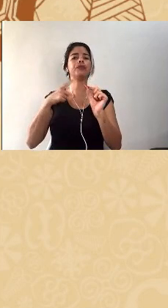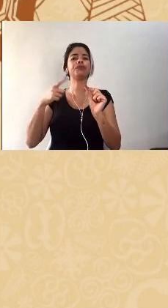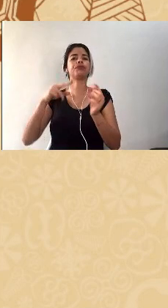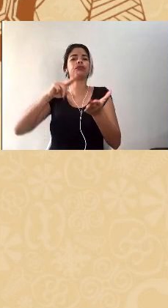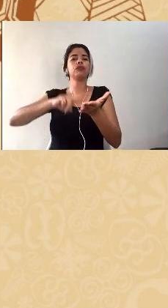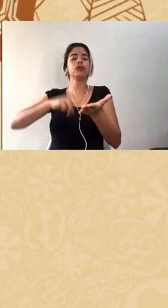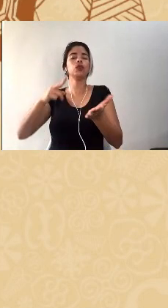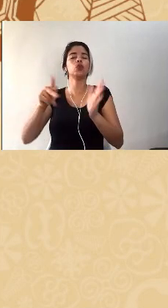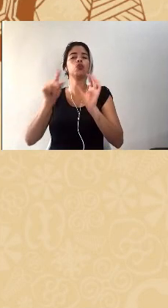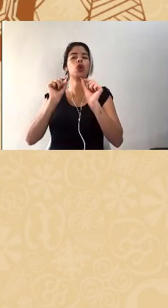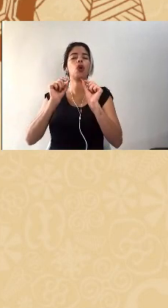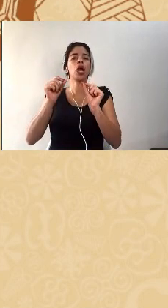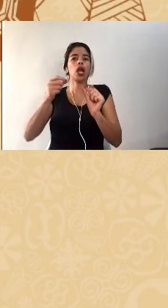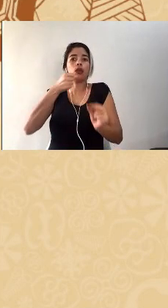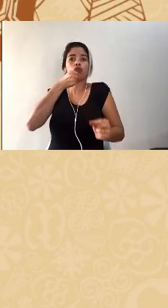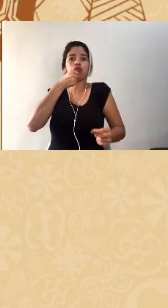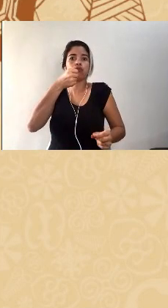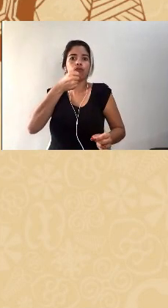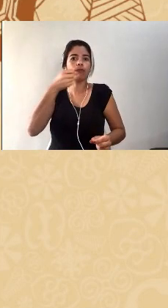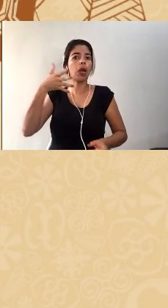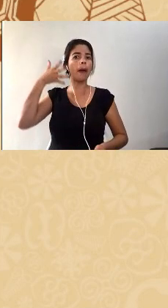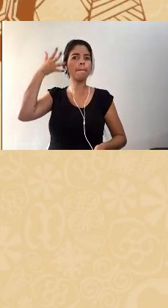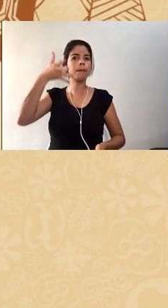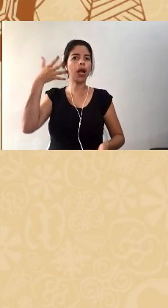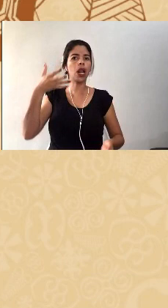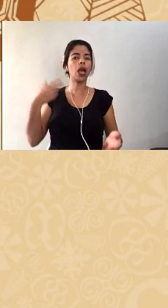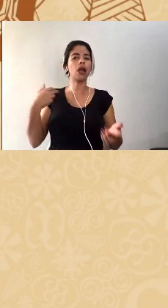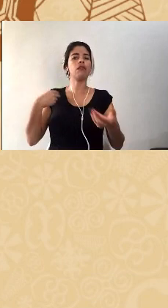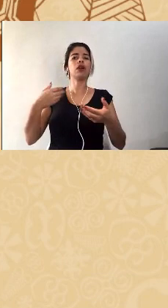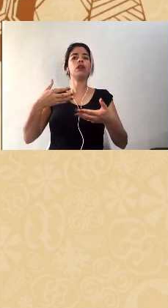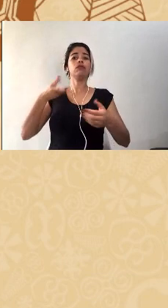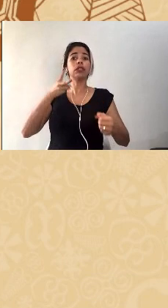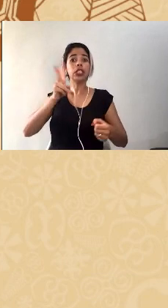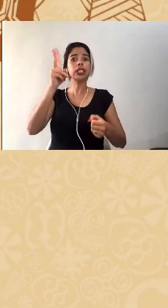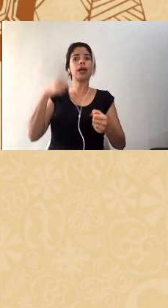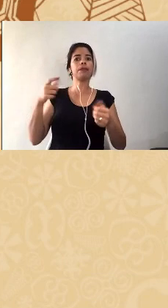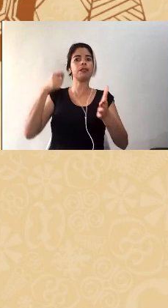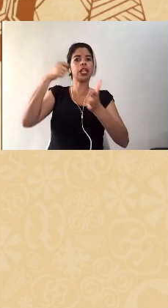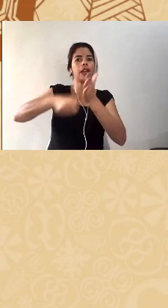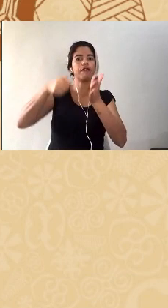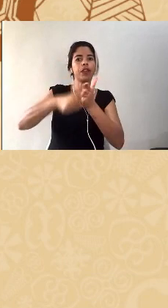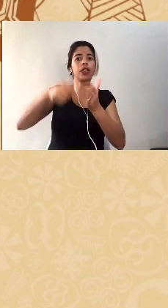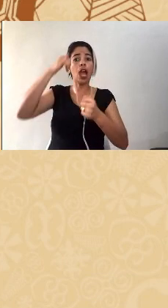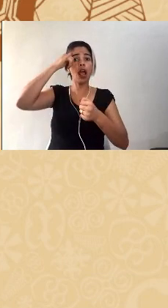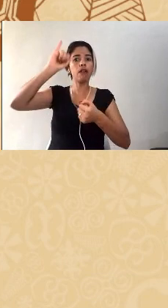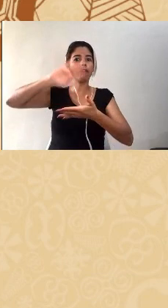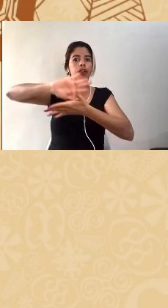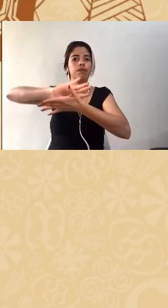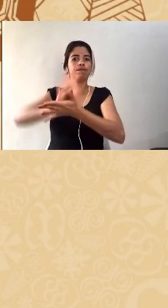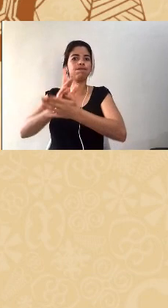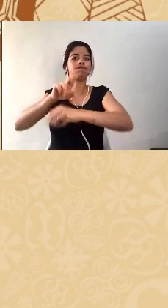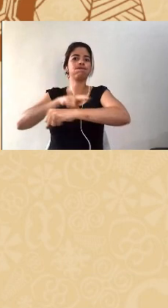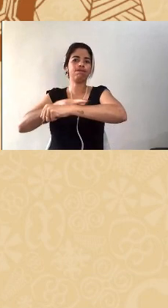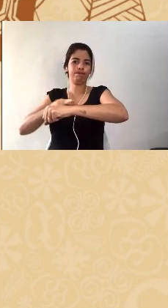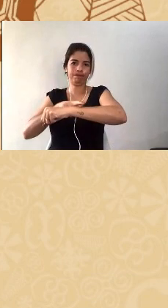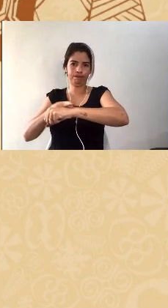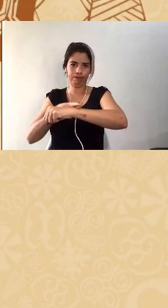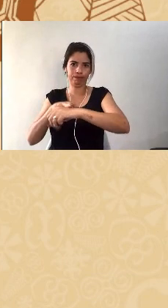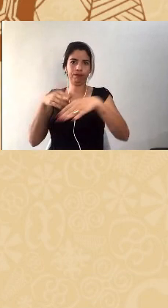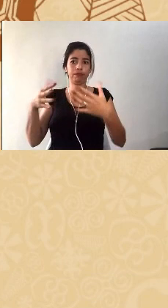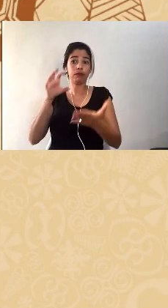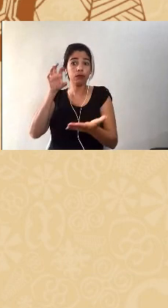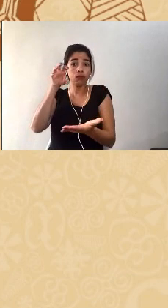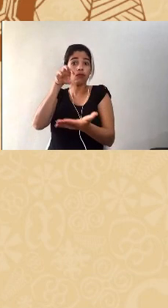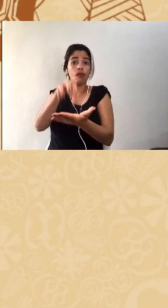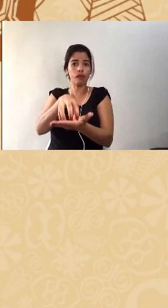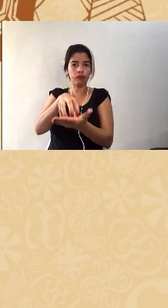racial. Então, antes, isso não estava tão presente, estava, né, mais secundário, e aqui ganha uma centralidade que vai mudar o